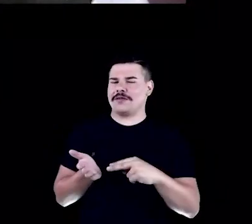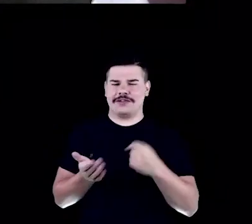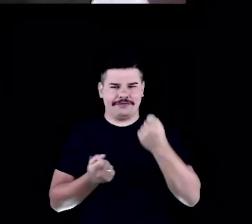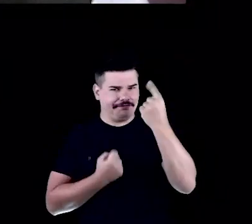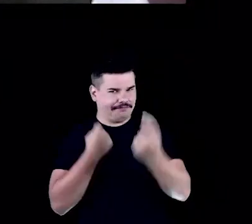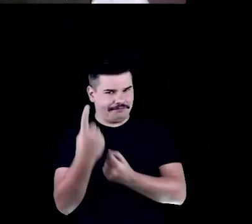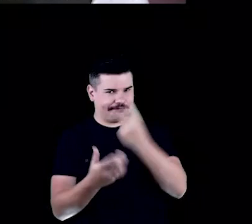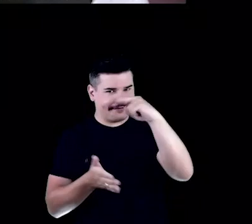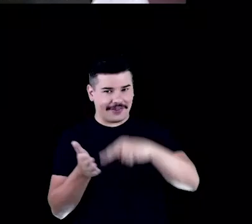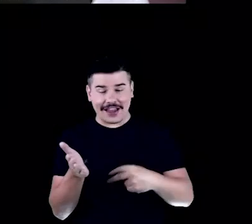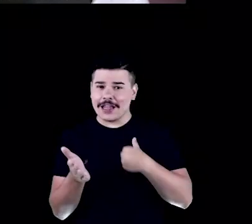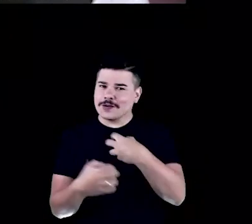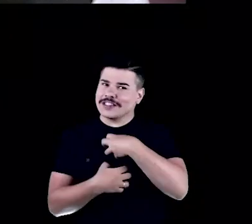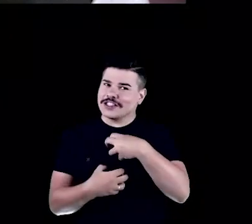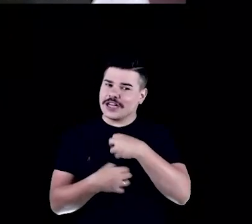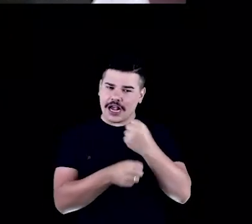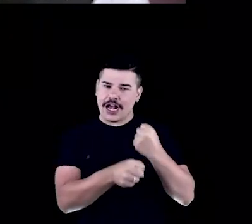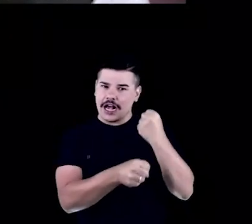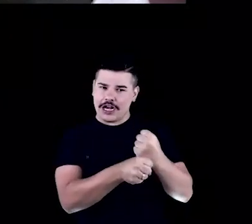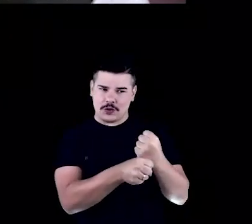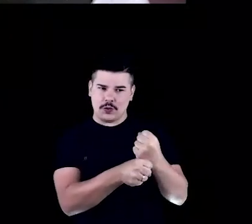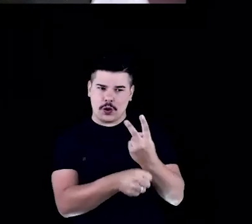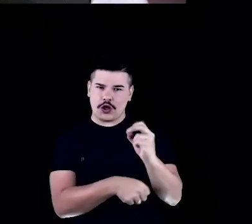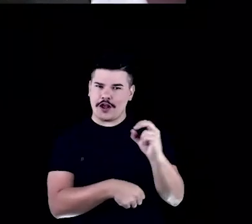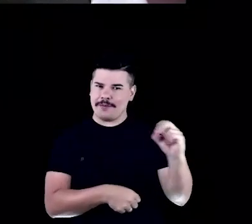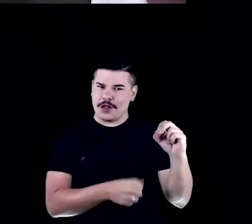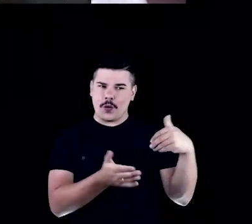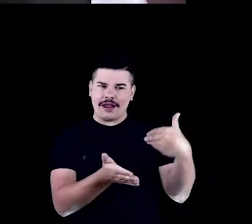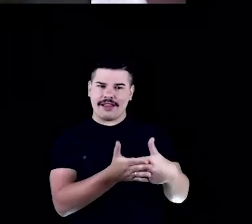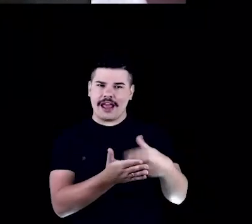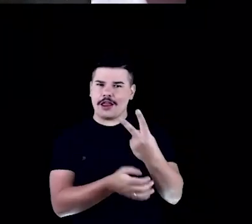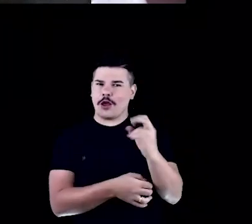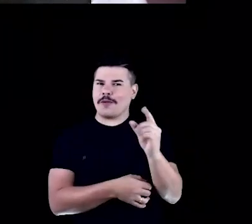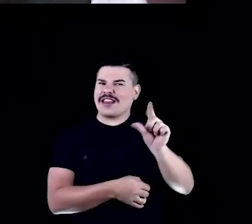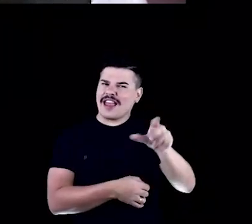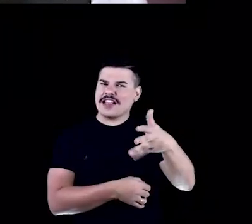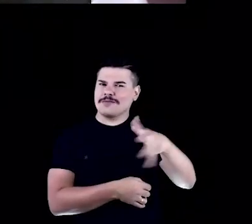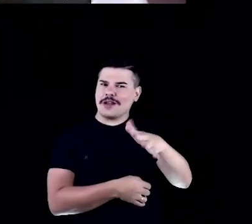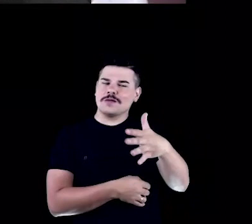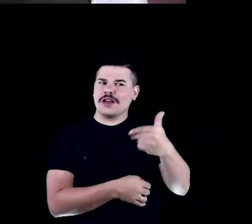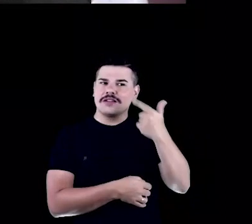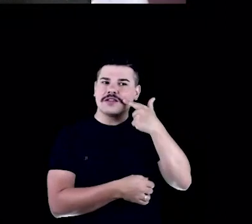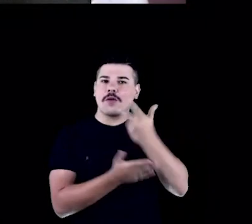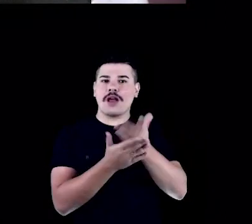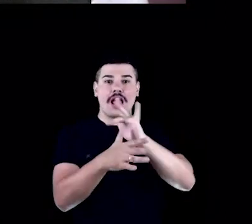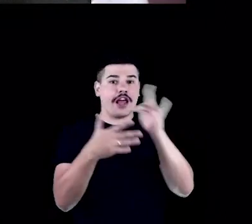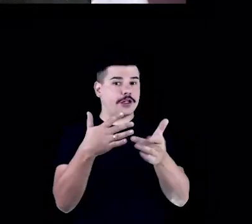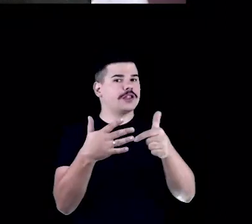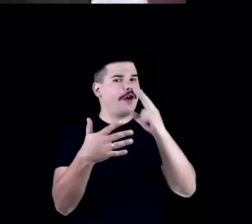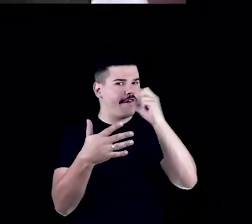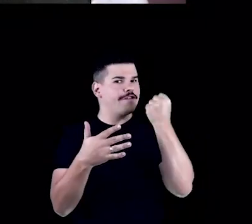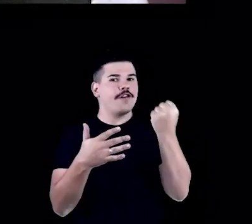leem. Só que aí eu sinto que depois dos anos 2000, 2010, se isso intensificou mais, a coisa das